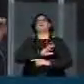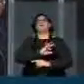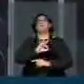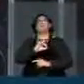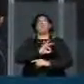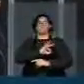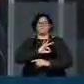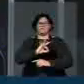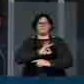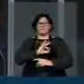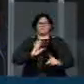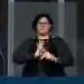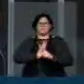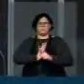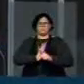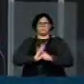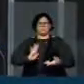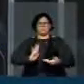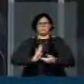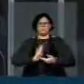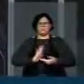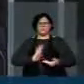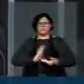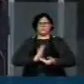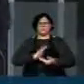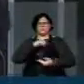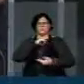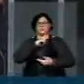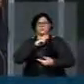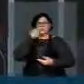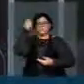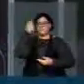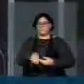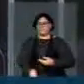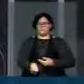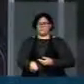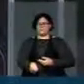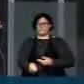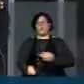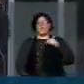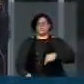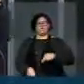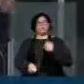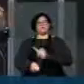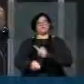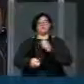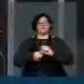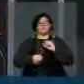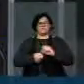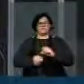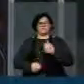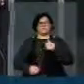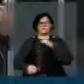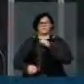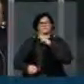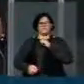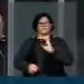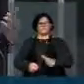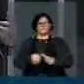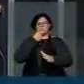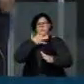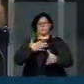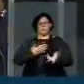do legislativo, que tem o dever, e aqui isso é praticado, e tive uma boa relação, não